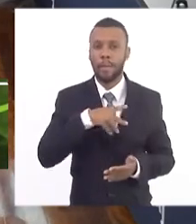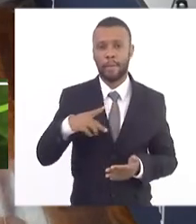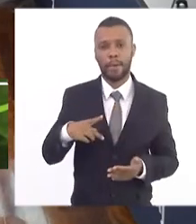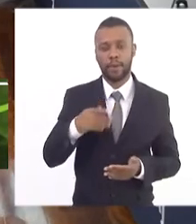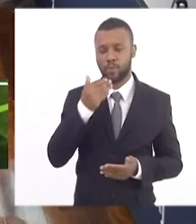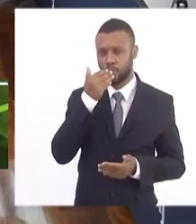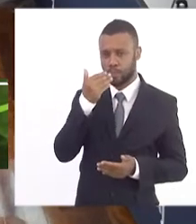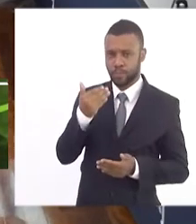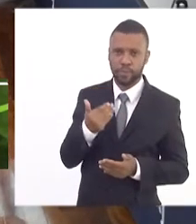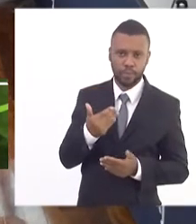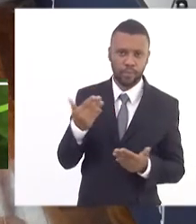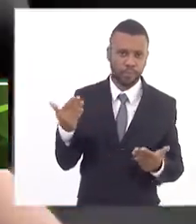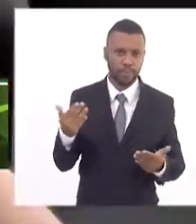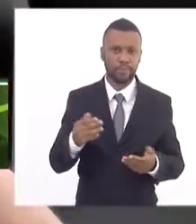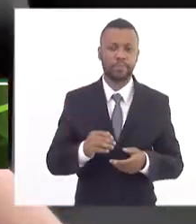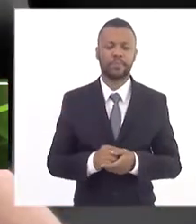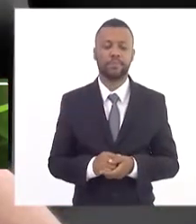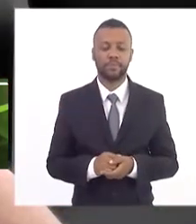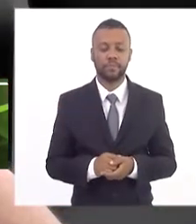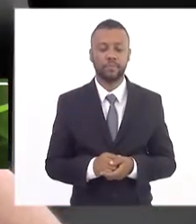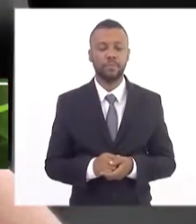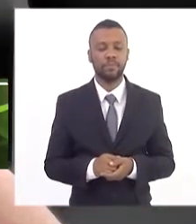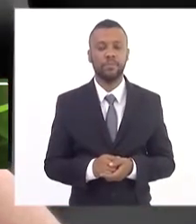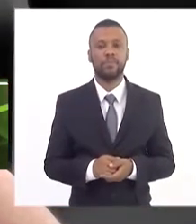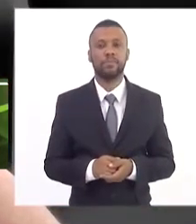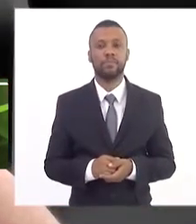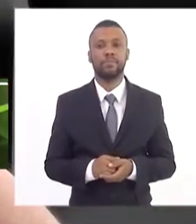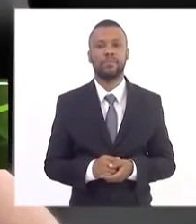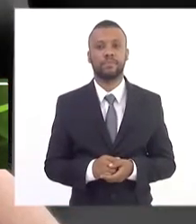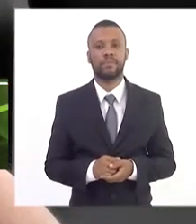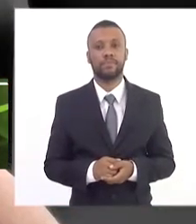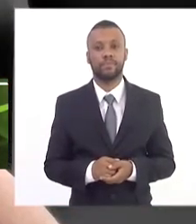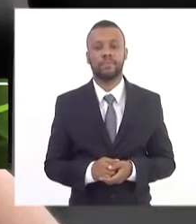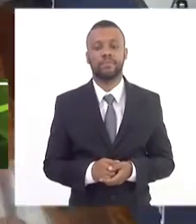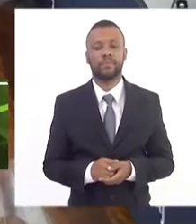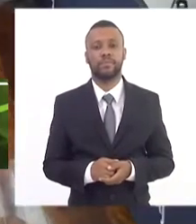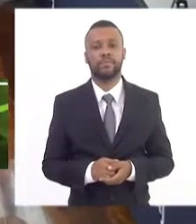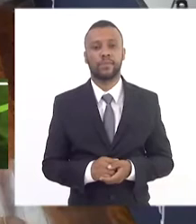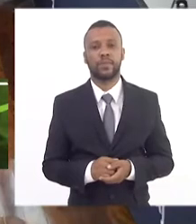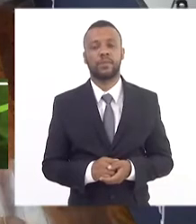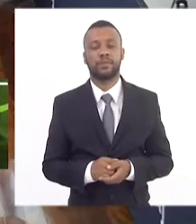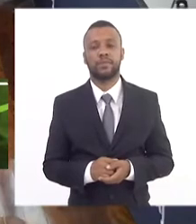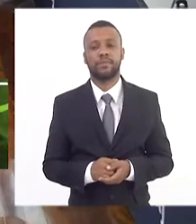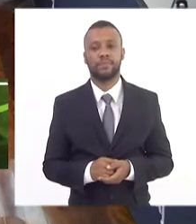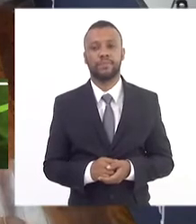né? E é a fase em que estamos hoje. Bom,